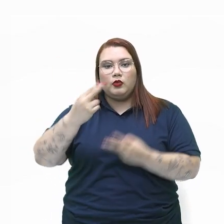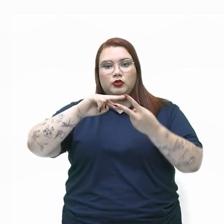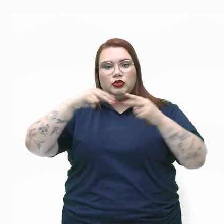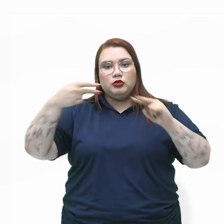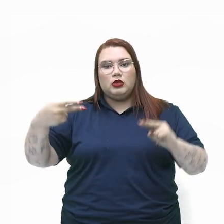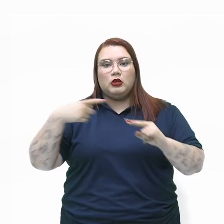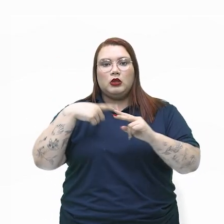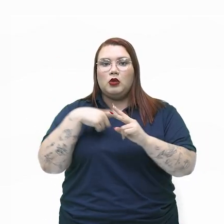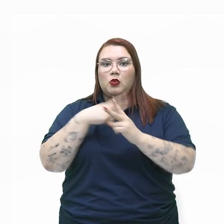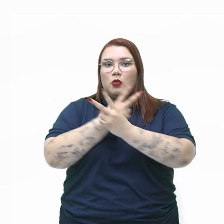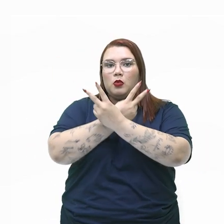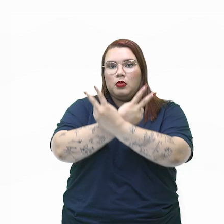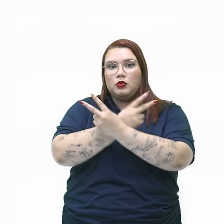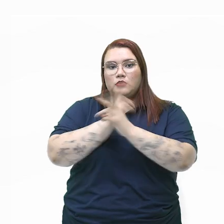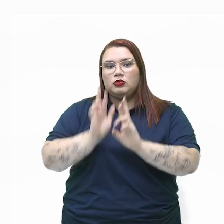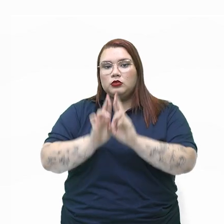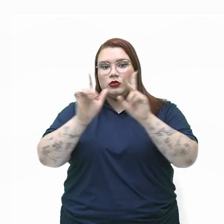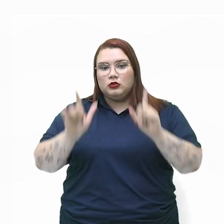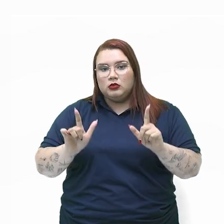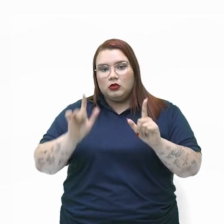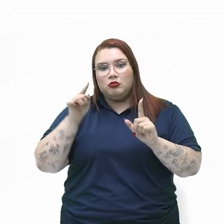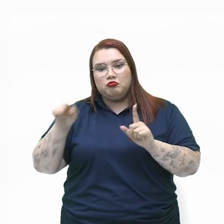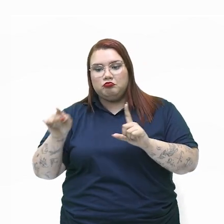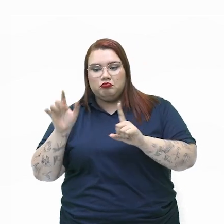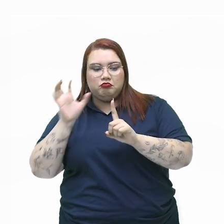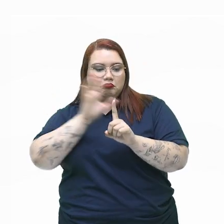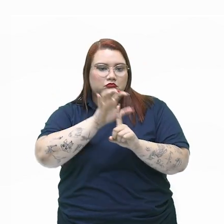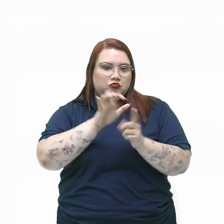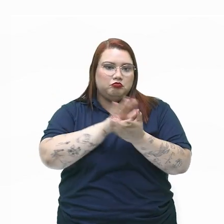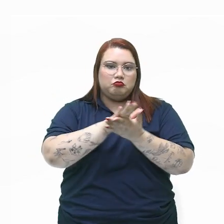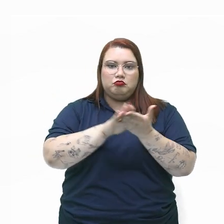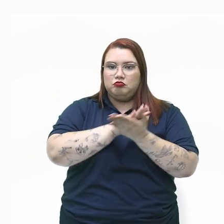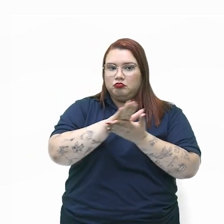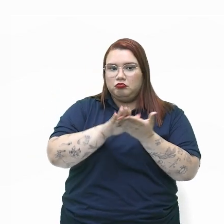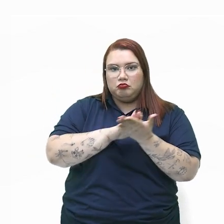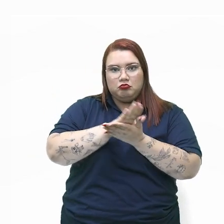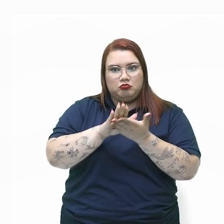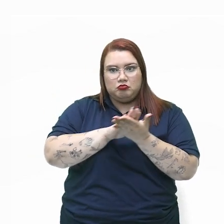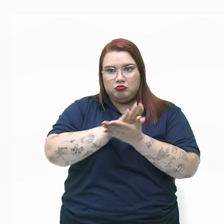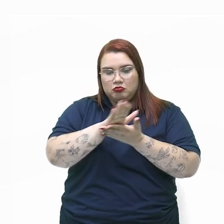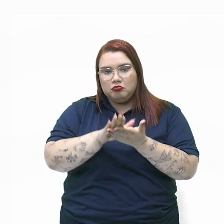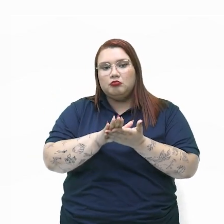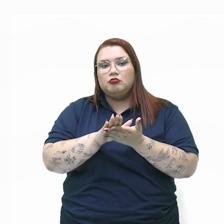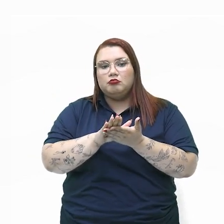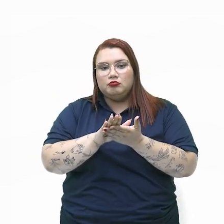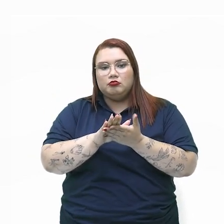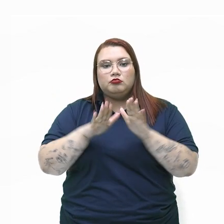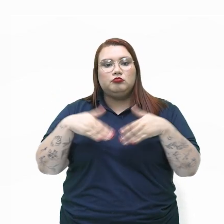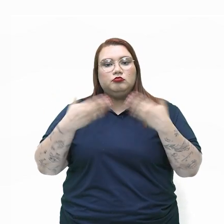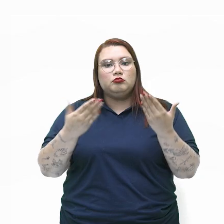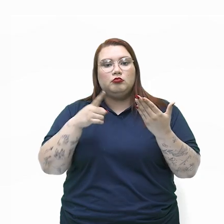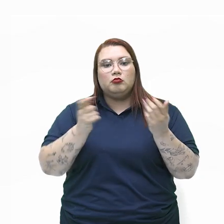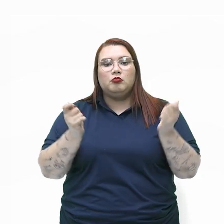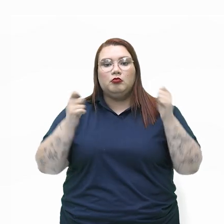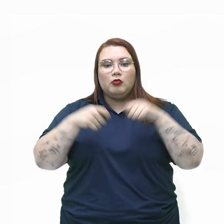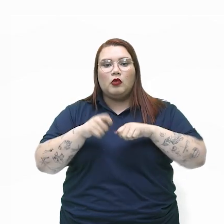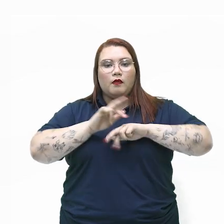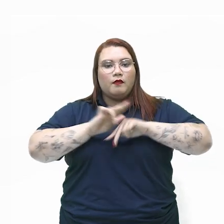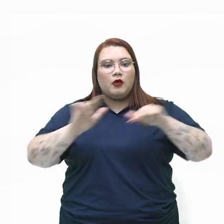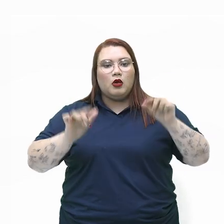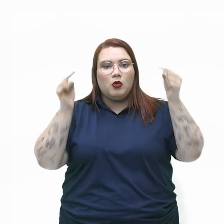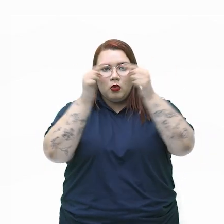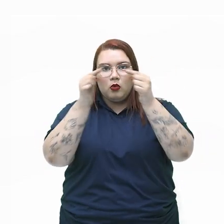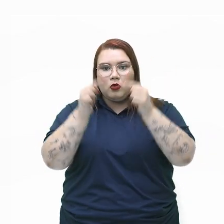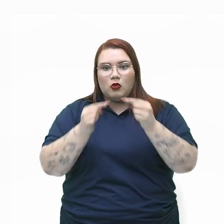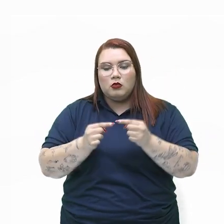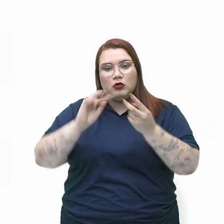dois genes estão em cromossomos diferentes, o alelo de um não vai influenciar na forma como o outro será herdado. Isso